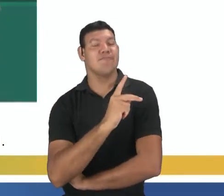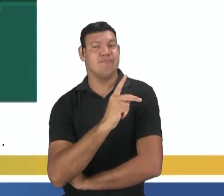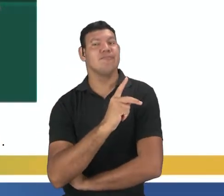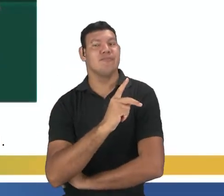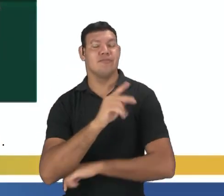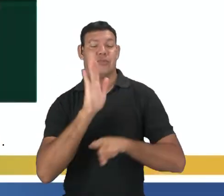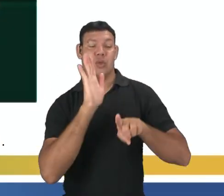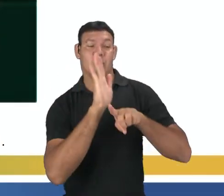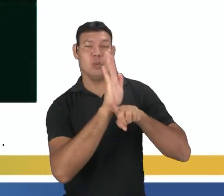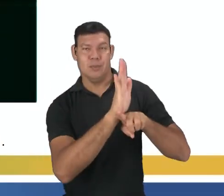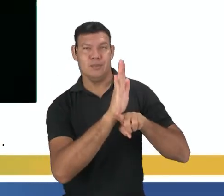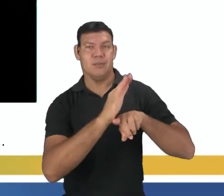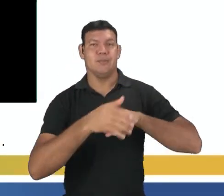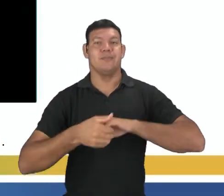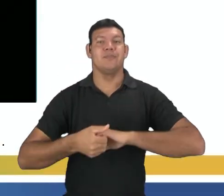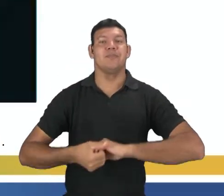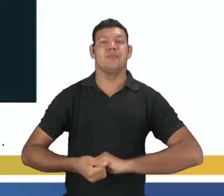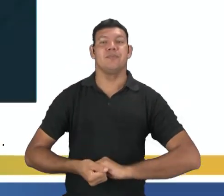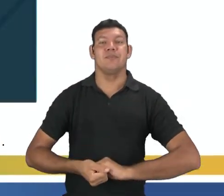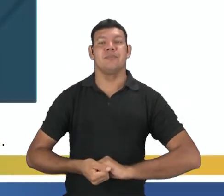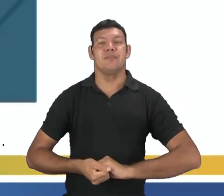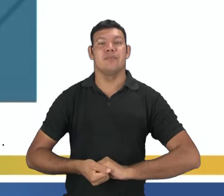ela.